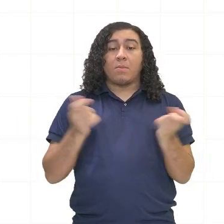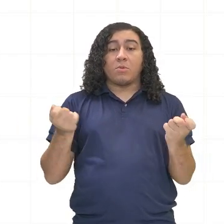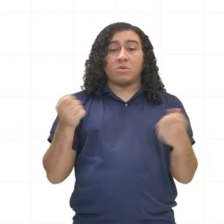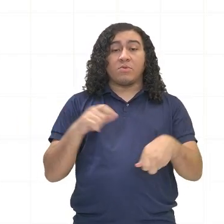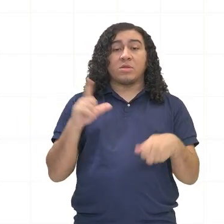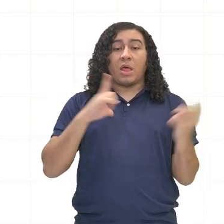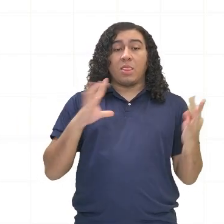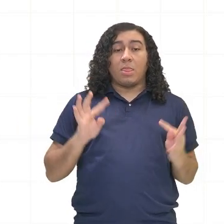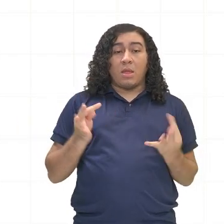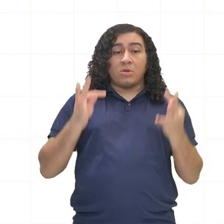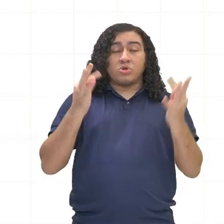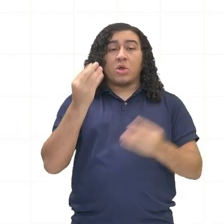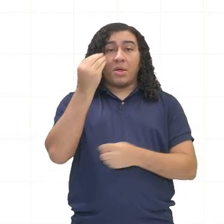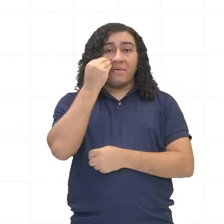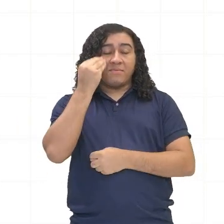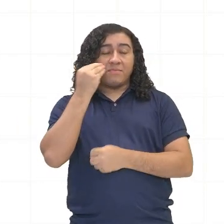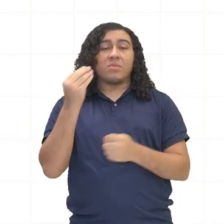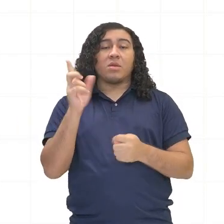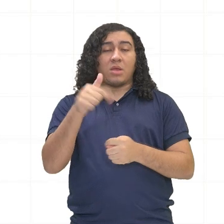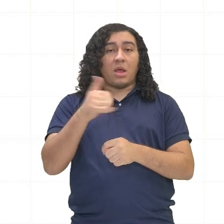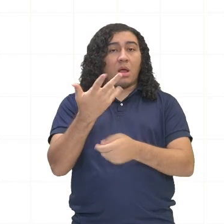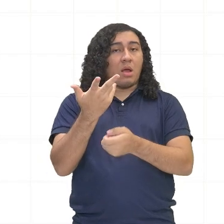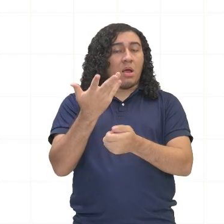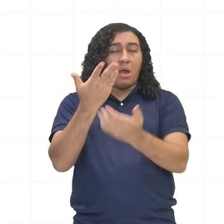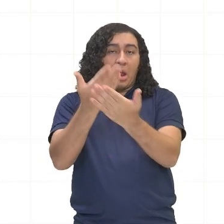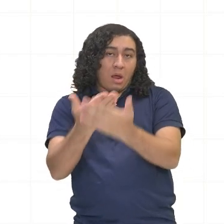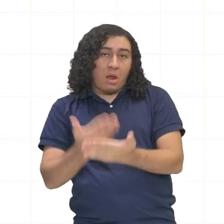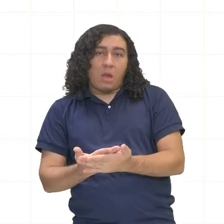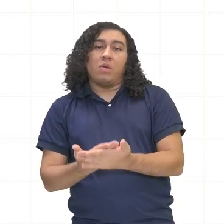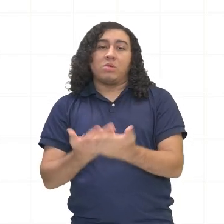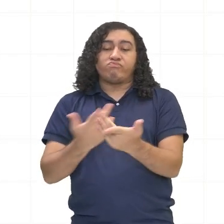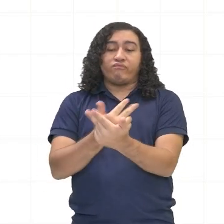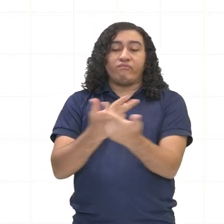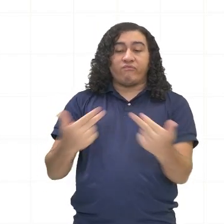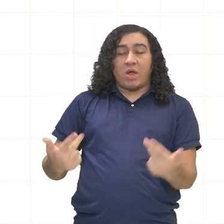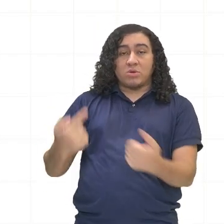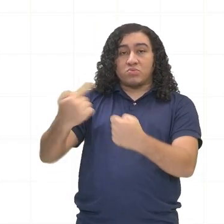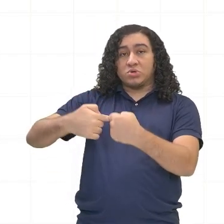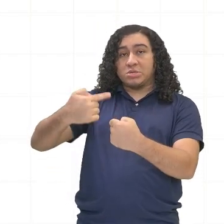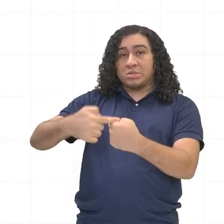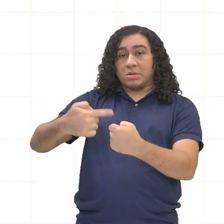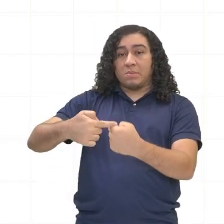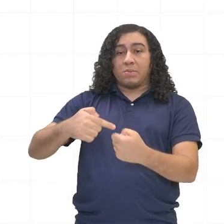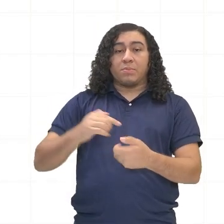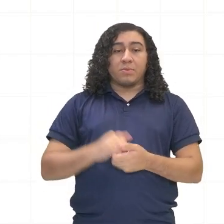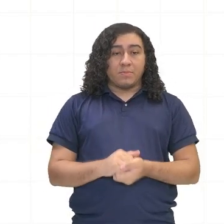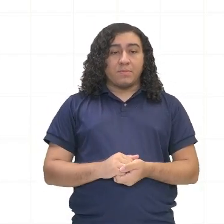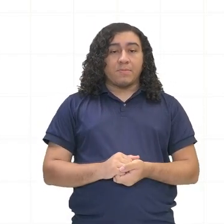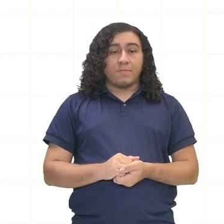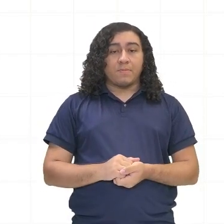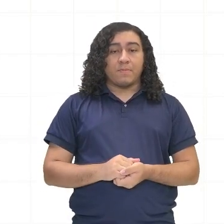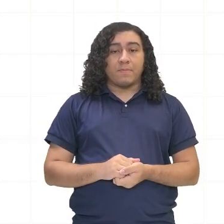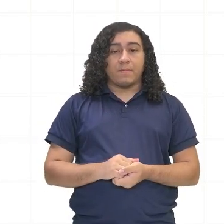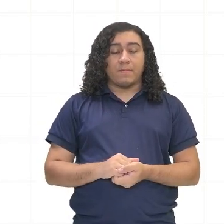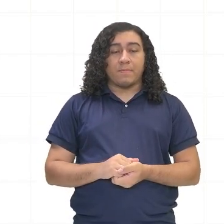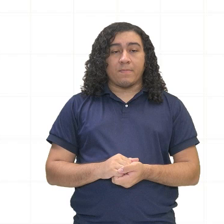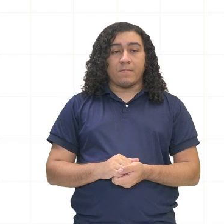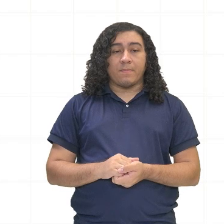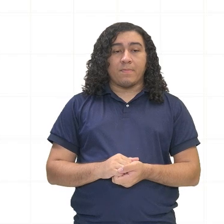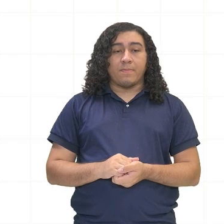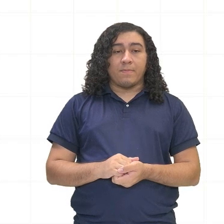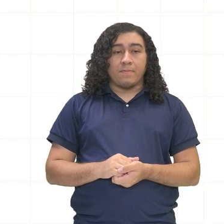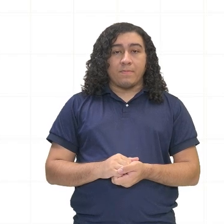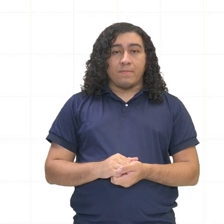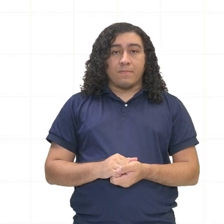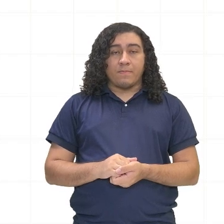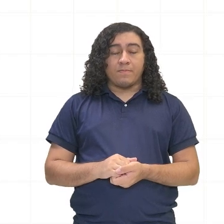diversos municípios diferentes. Sim, fazemos parte, então, dos avanços desses novos tempos. Inclusive,